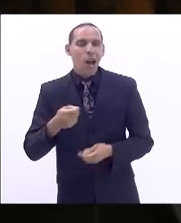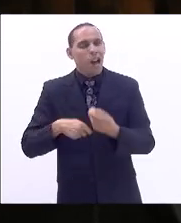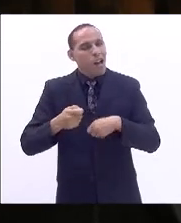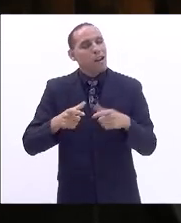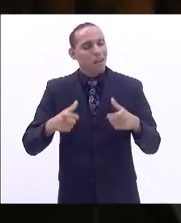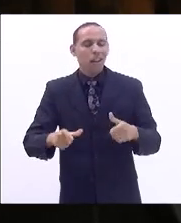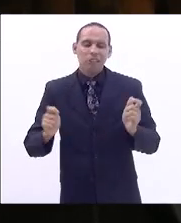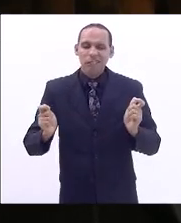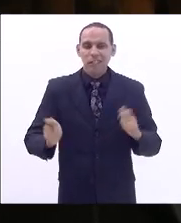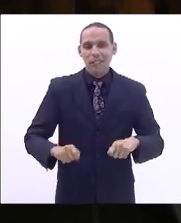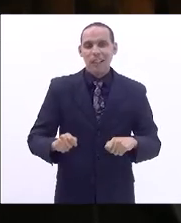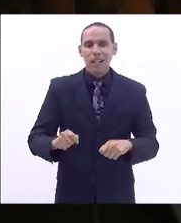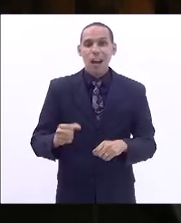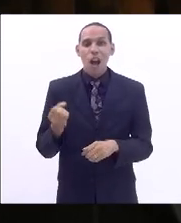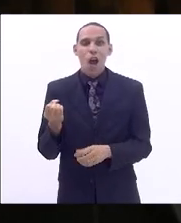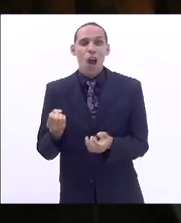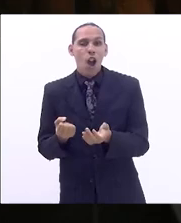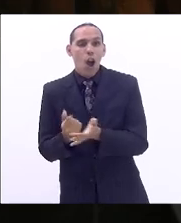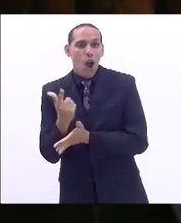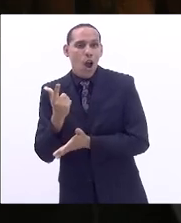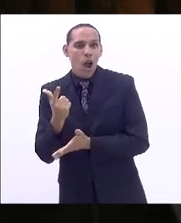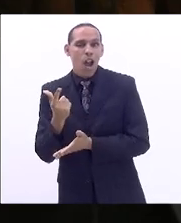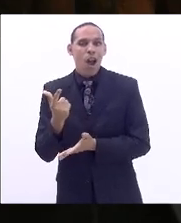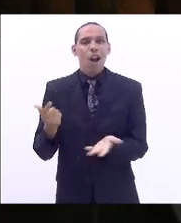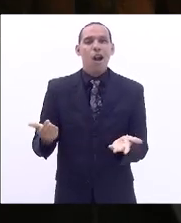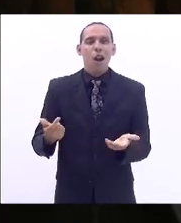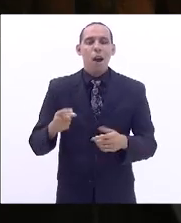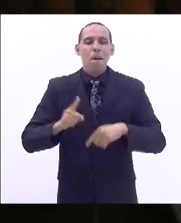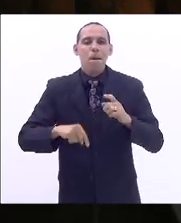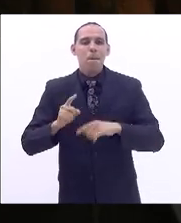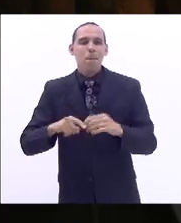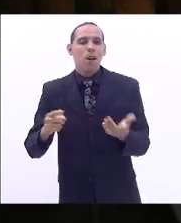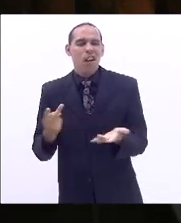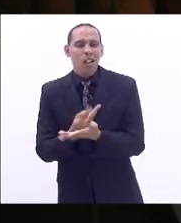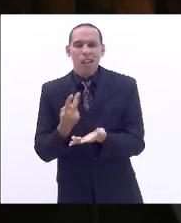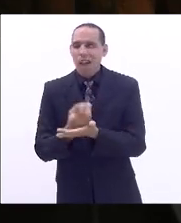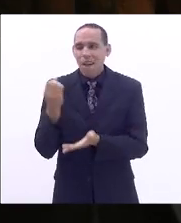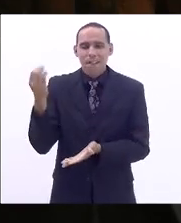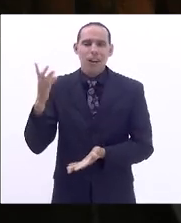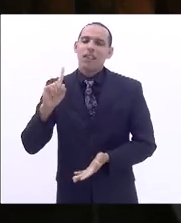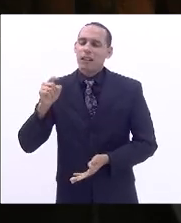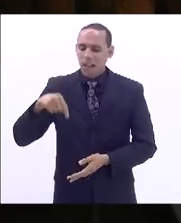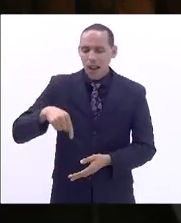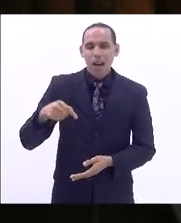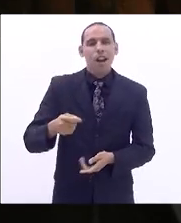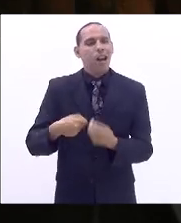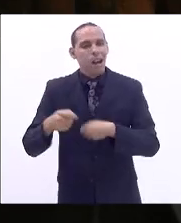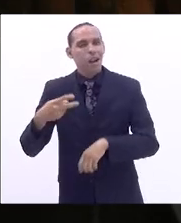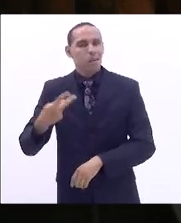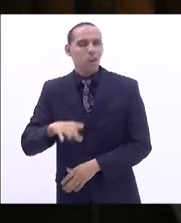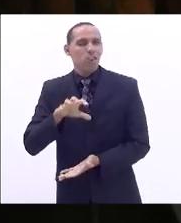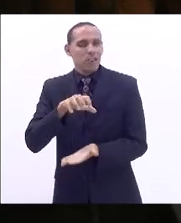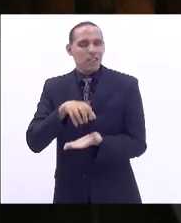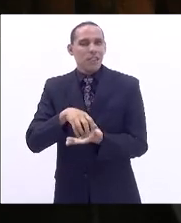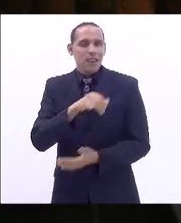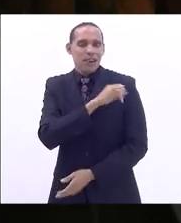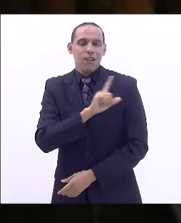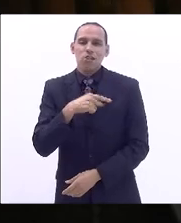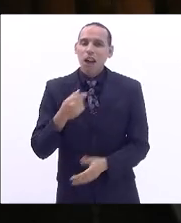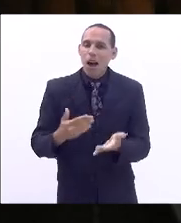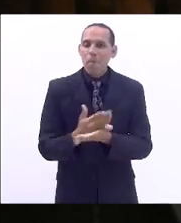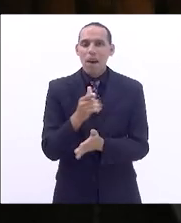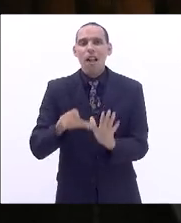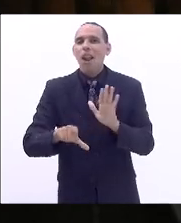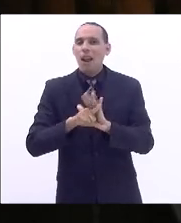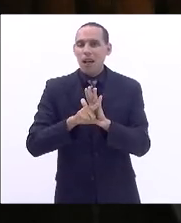local ao invés de compra Muamba lá fora poderia valorizar o comércio do centro do Rio de Janeiro o jogo do Vale